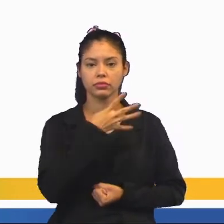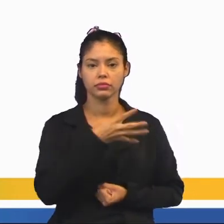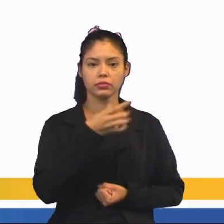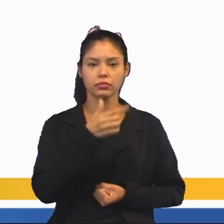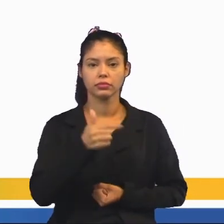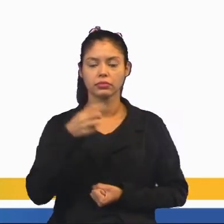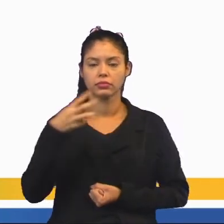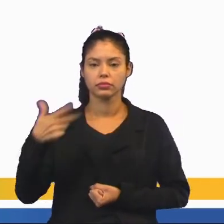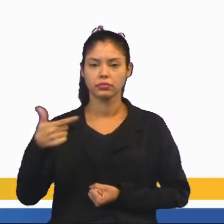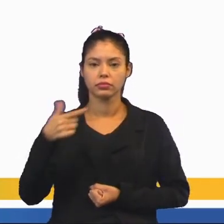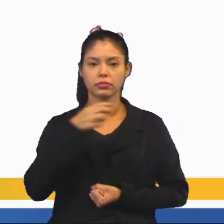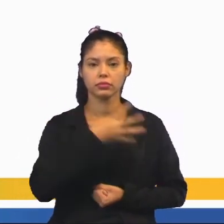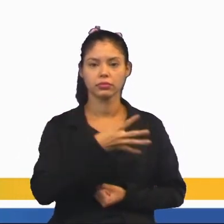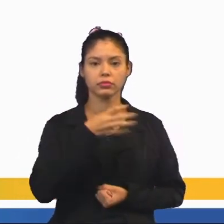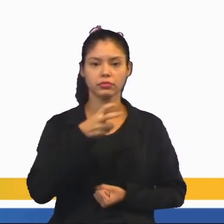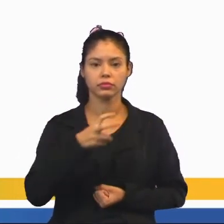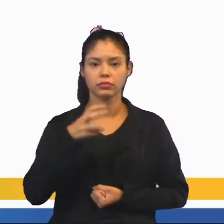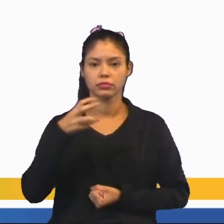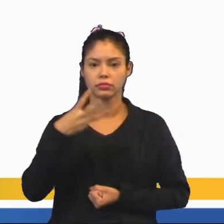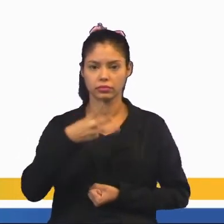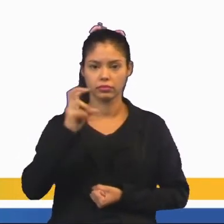431, 432 e